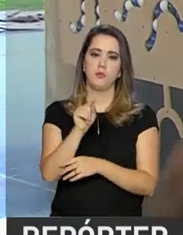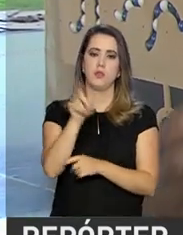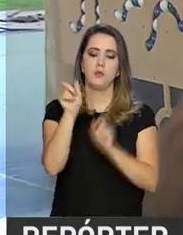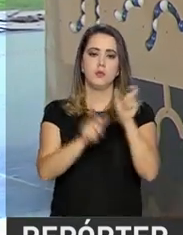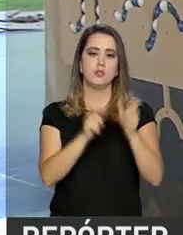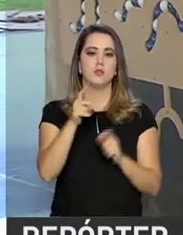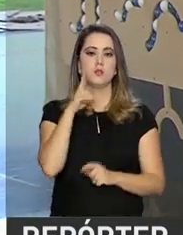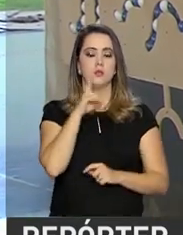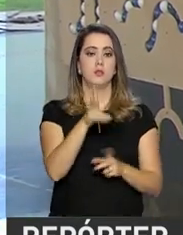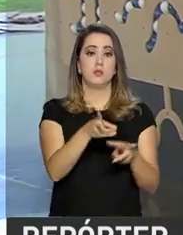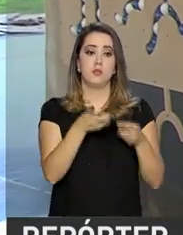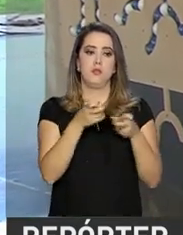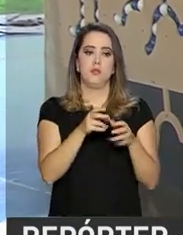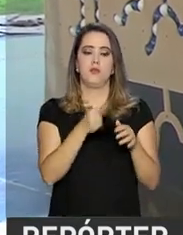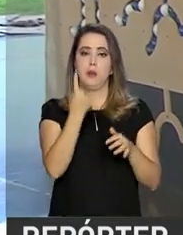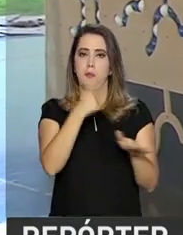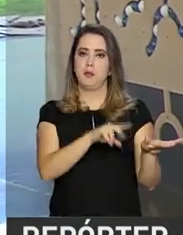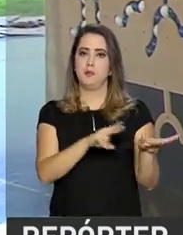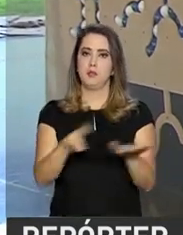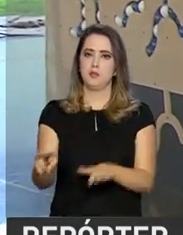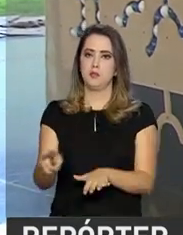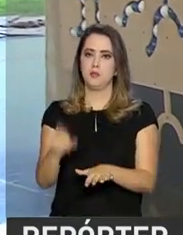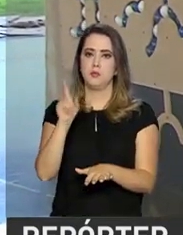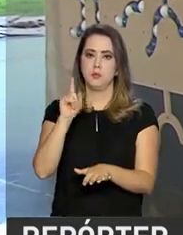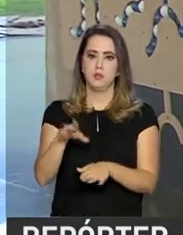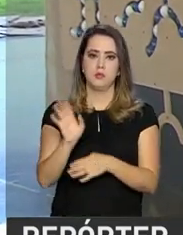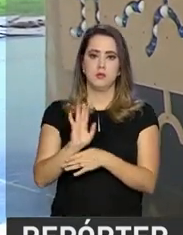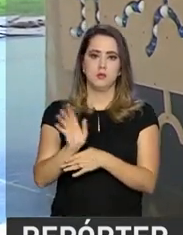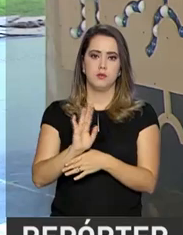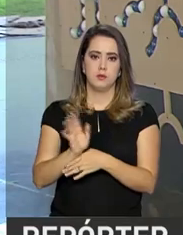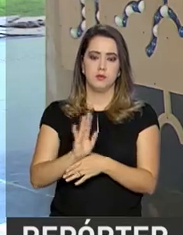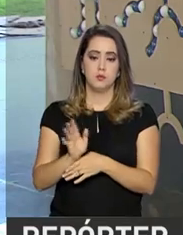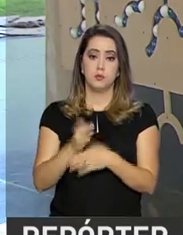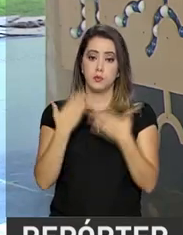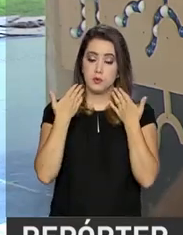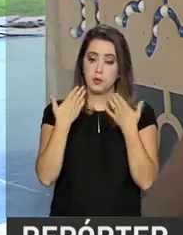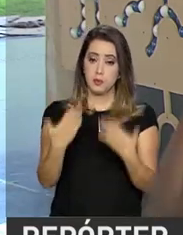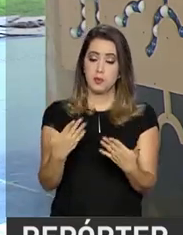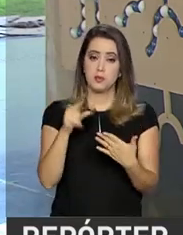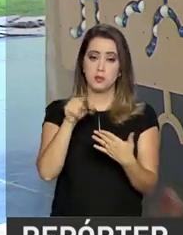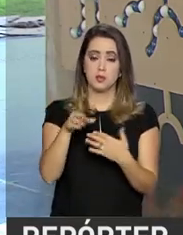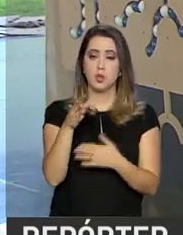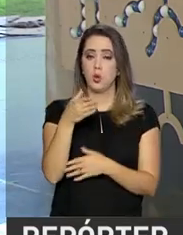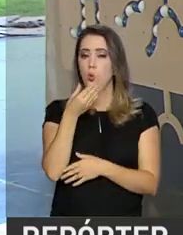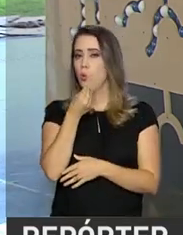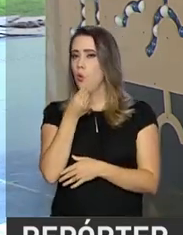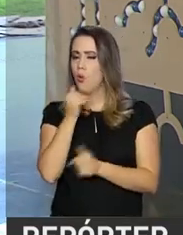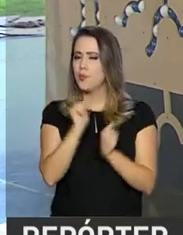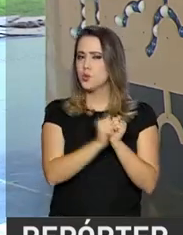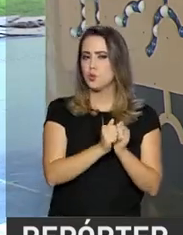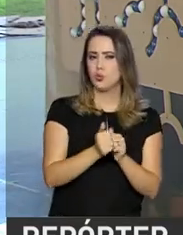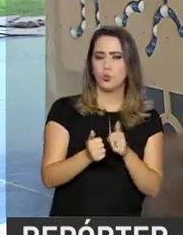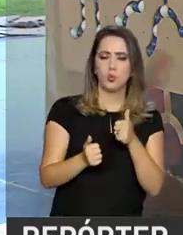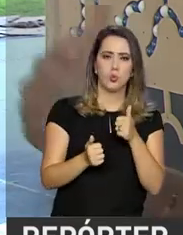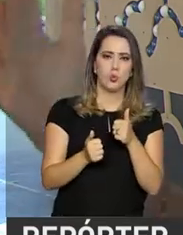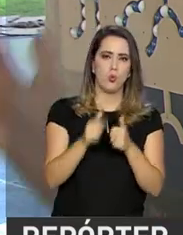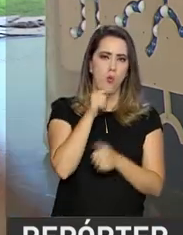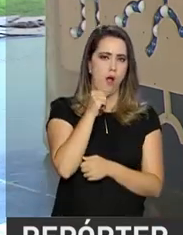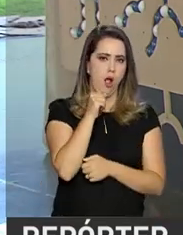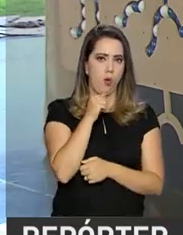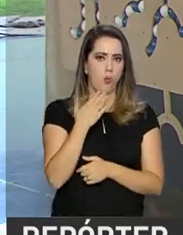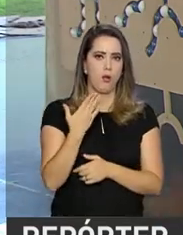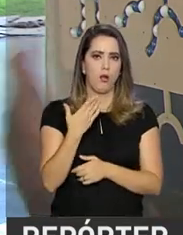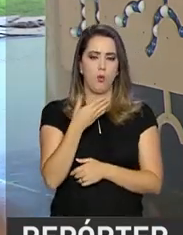vai ver na primeira semana da mostra são filmes que têm mostram mais a relação do homem com a água então sair se